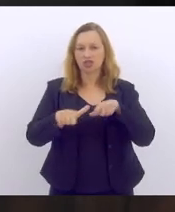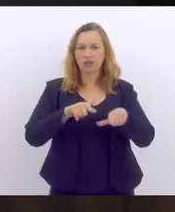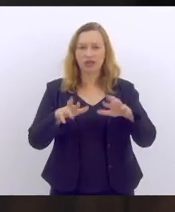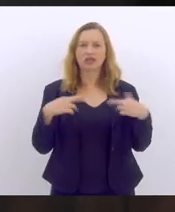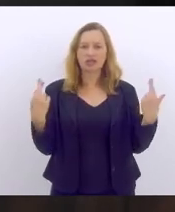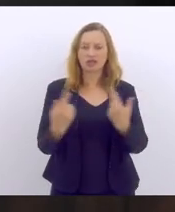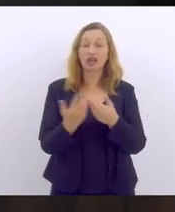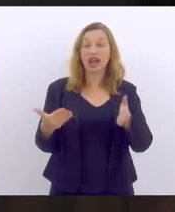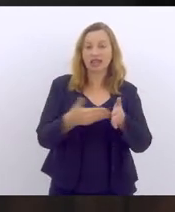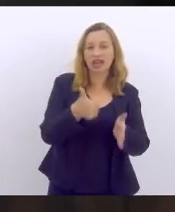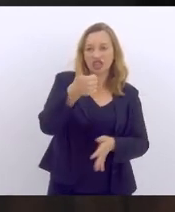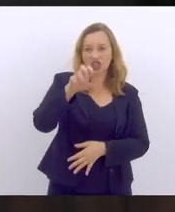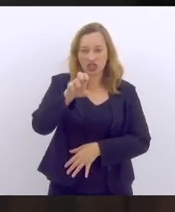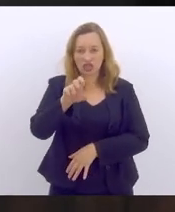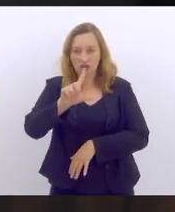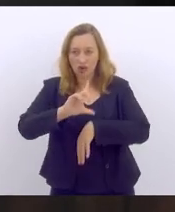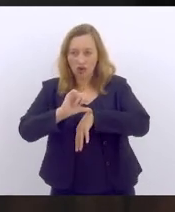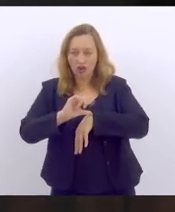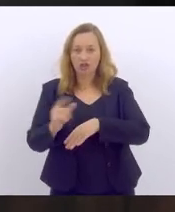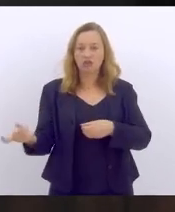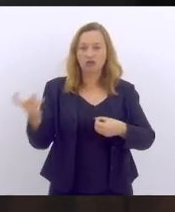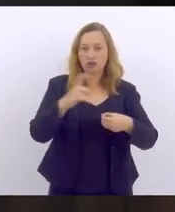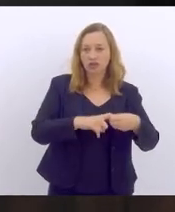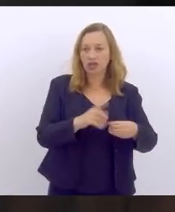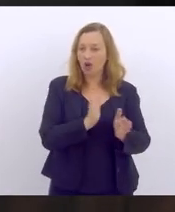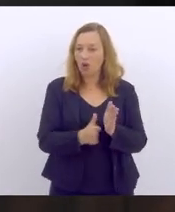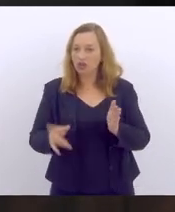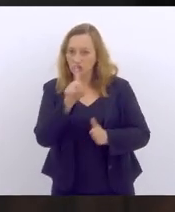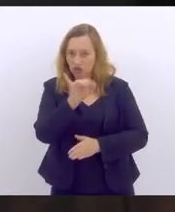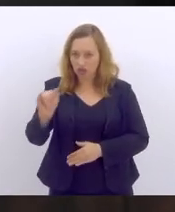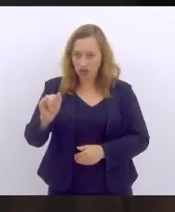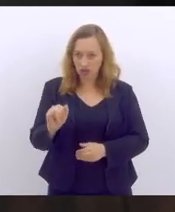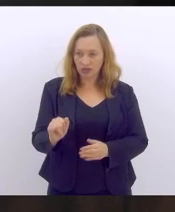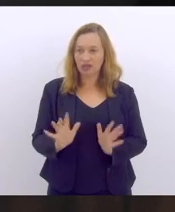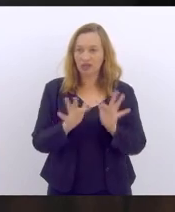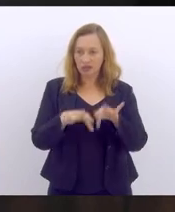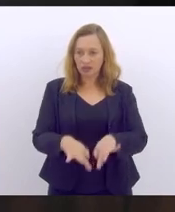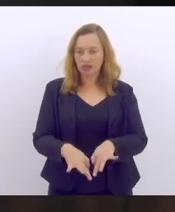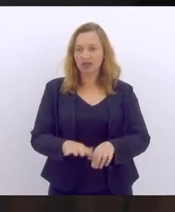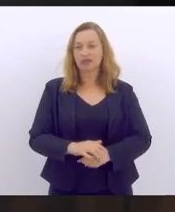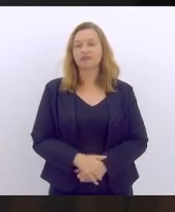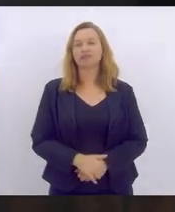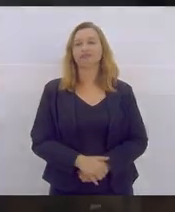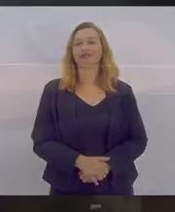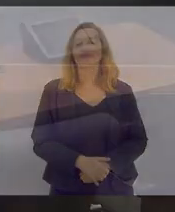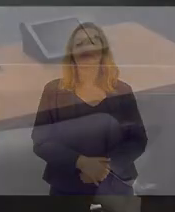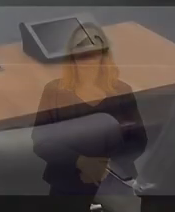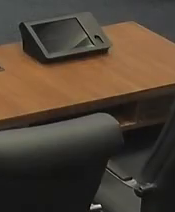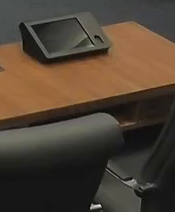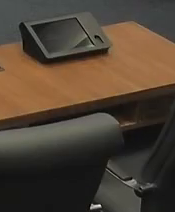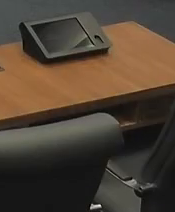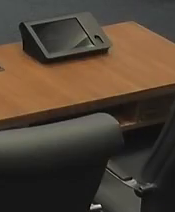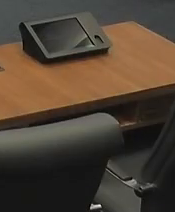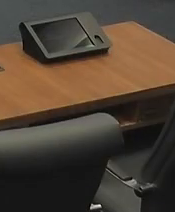sessão até às 15 horas quando retornaremos com a ordem do dia está suspensa a sessão